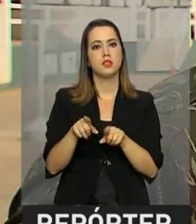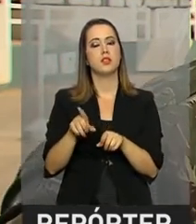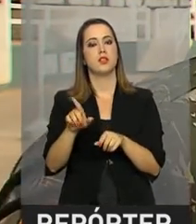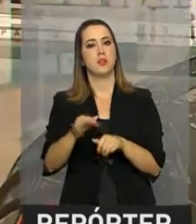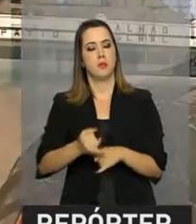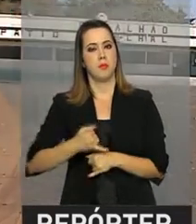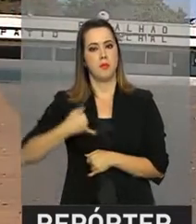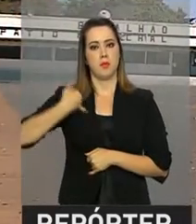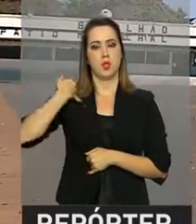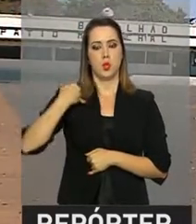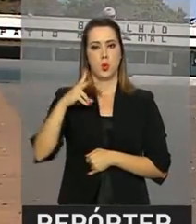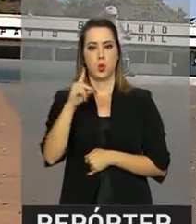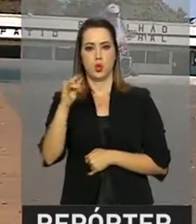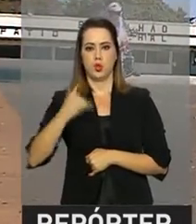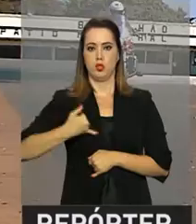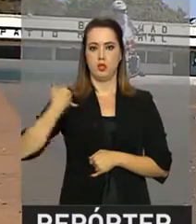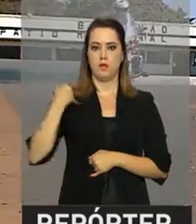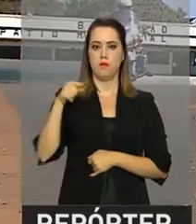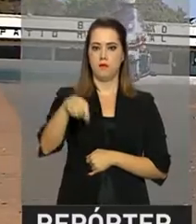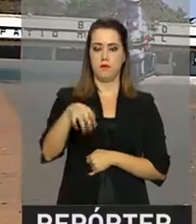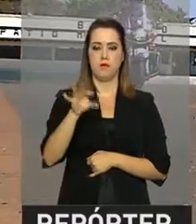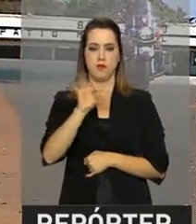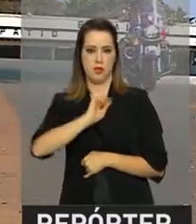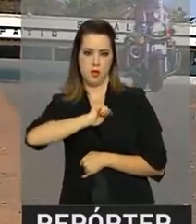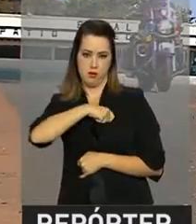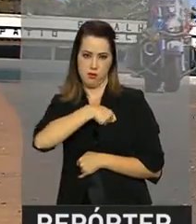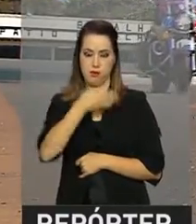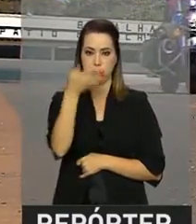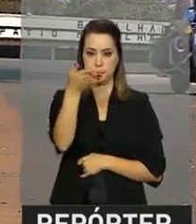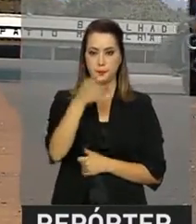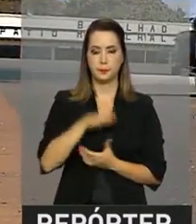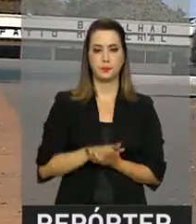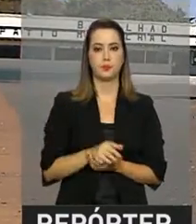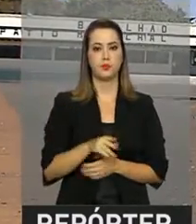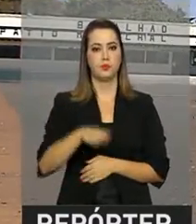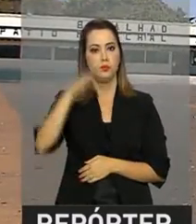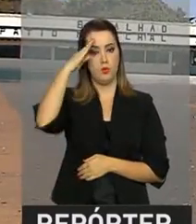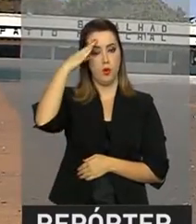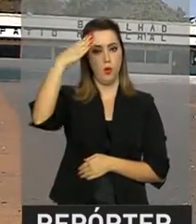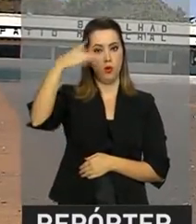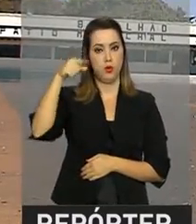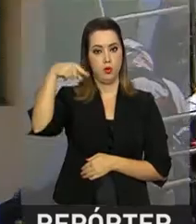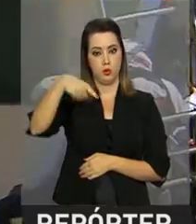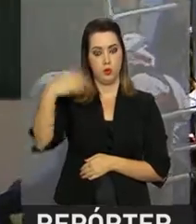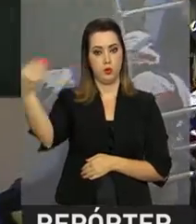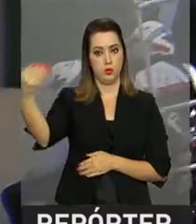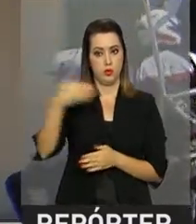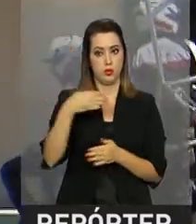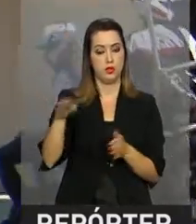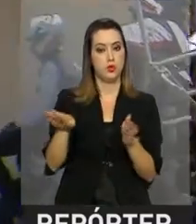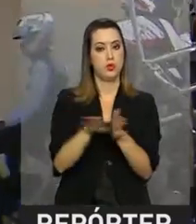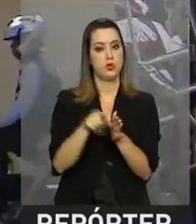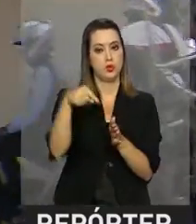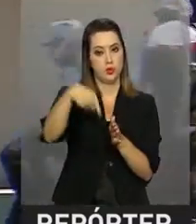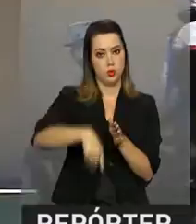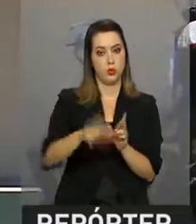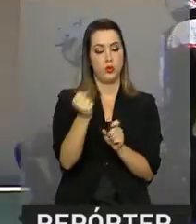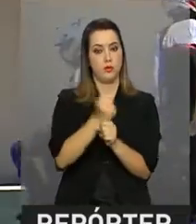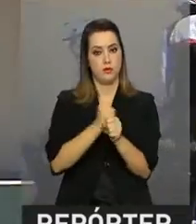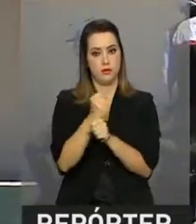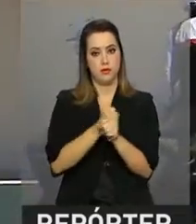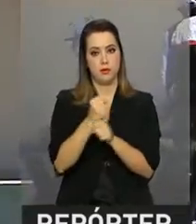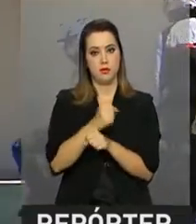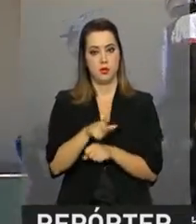batalhão. Os soldados, eles são os recrutas desse ano, então foram qualificados policiais